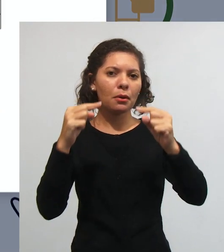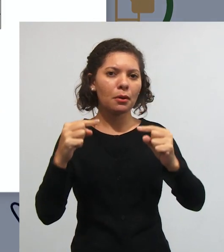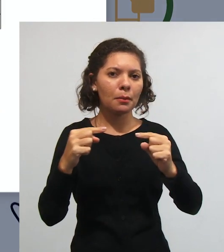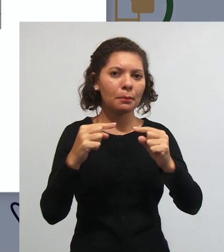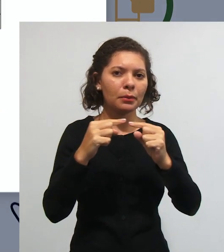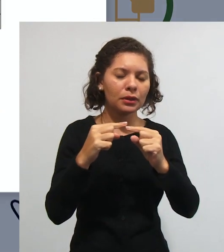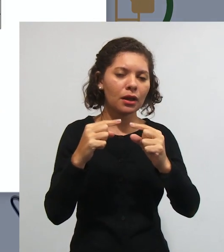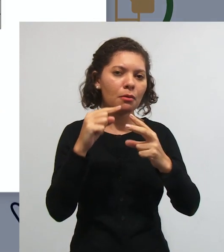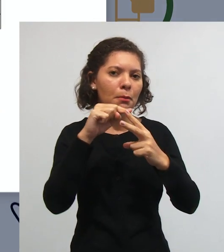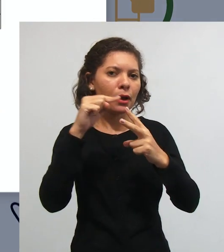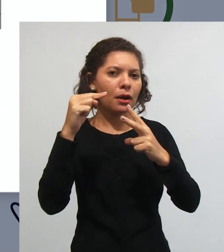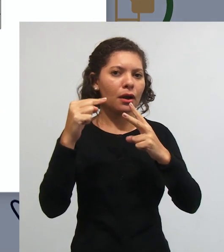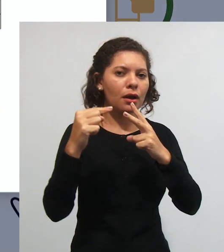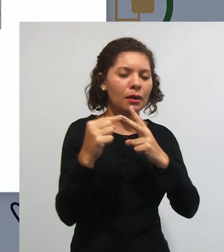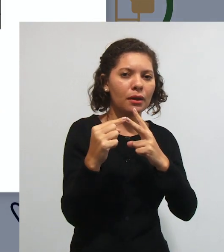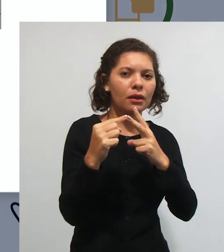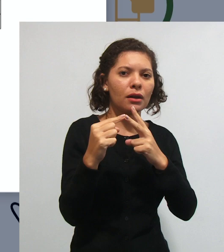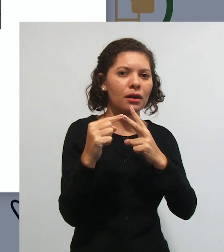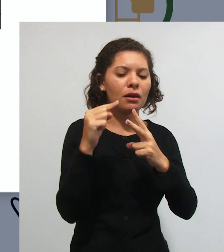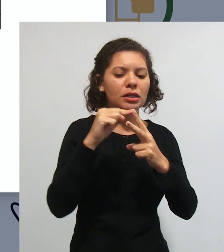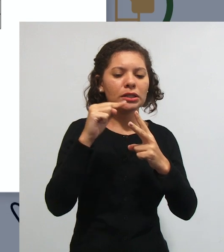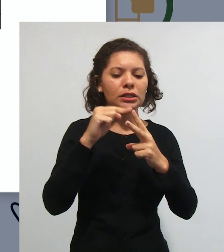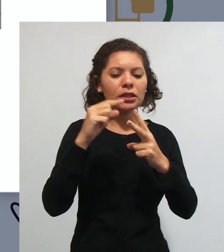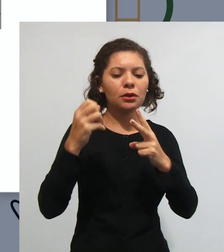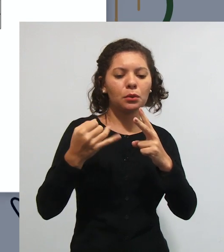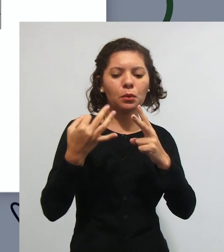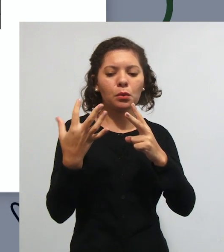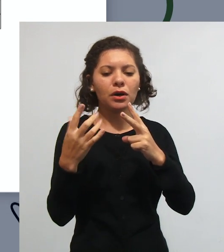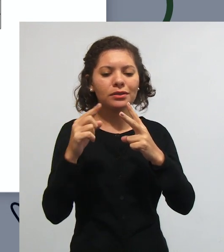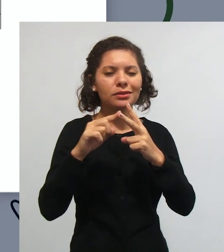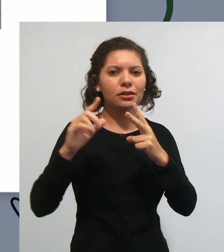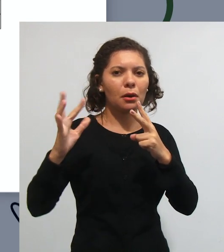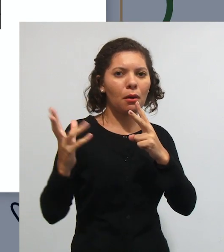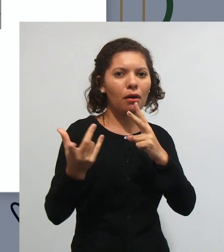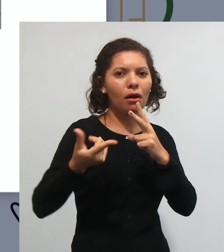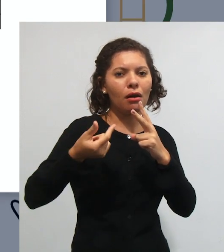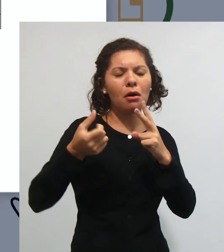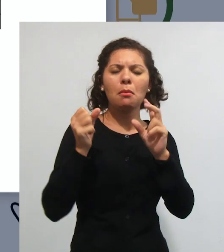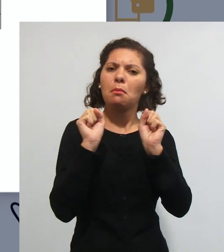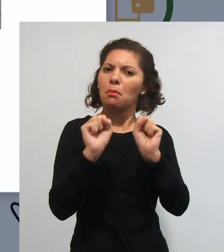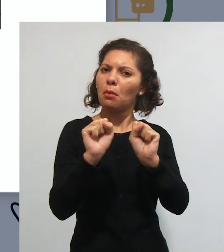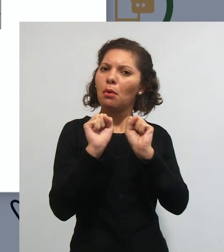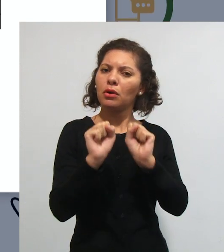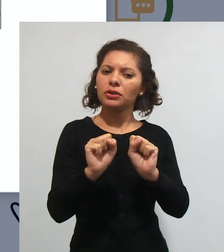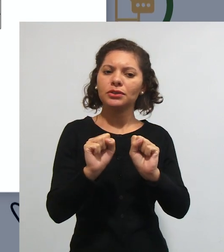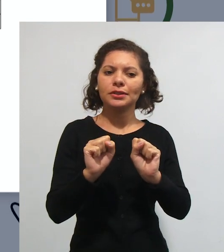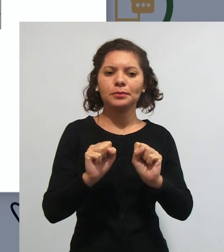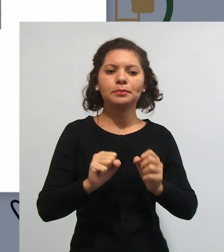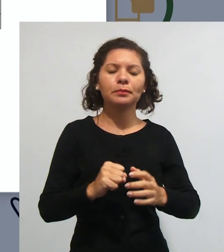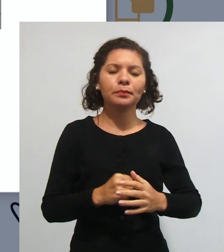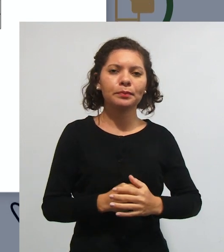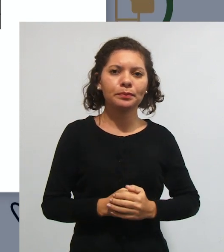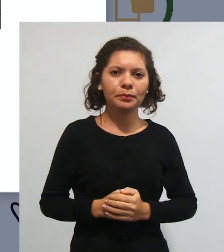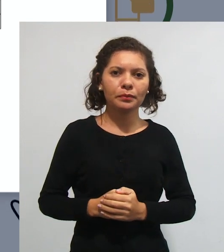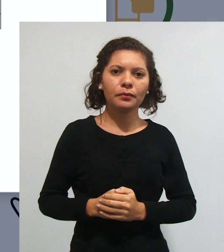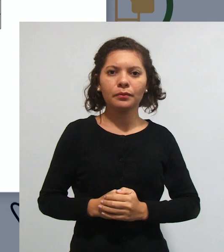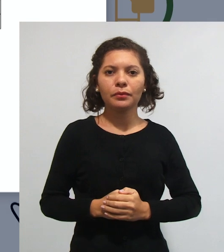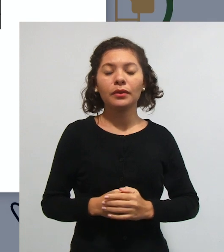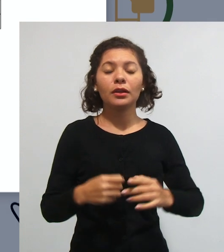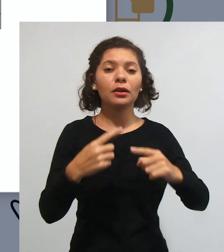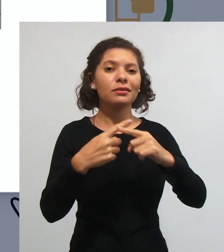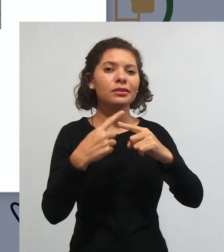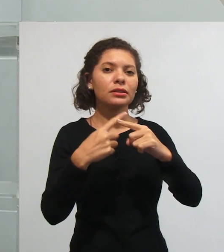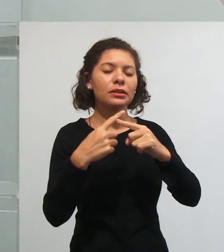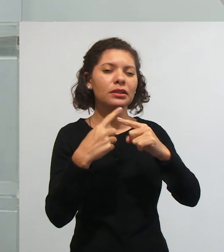que pode, né? Claro que pode, claro que pode. Na verdade, as melhores, né, as mais completas, digamos